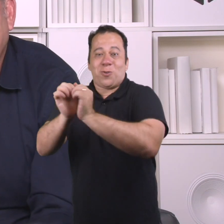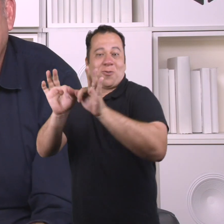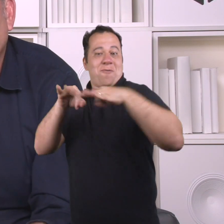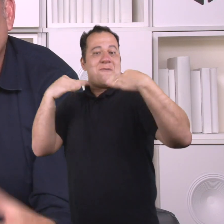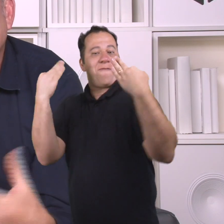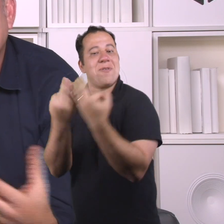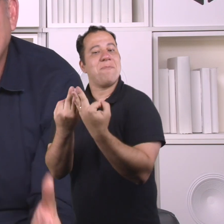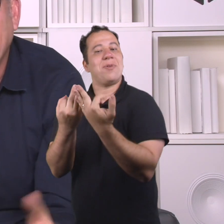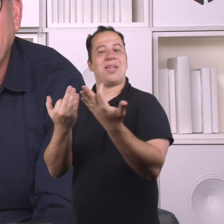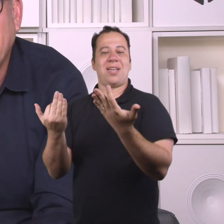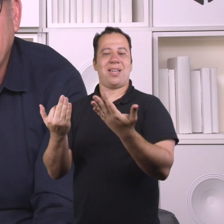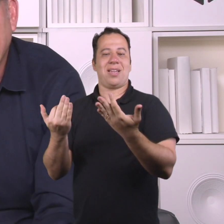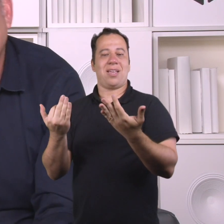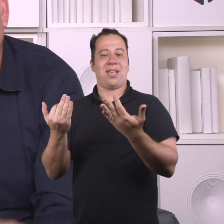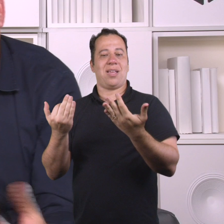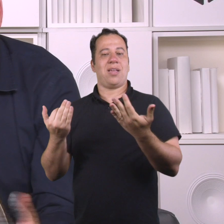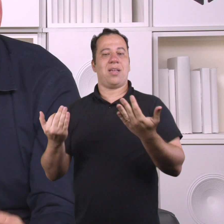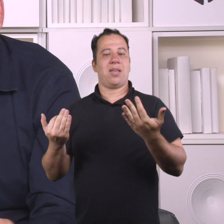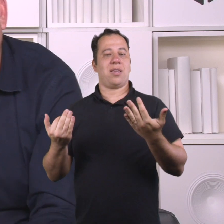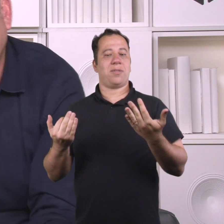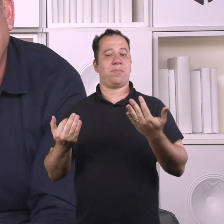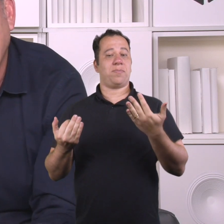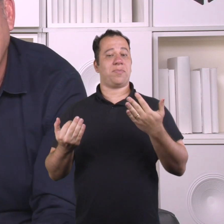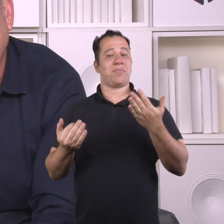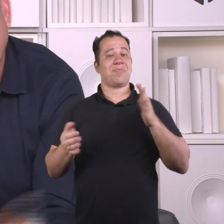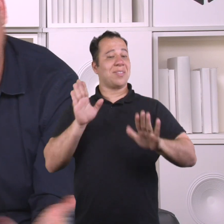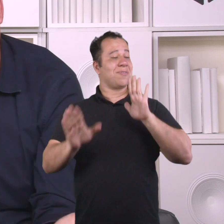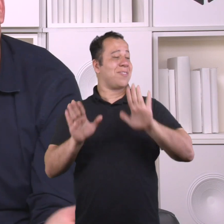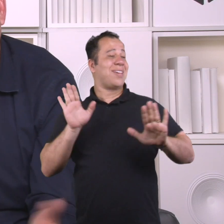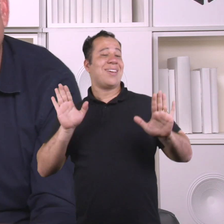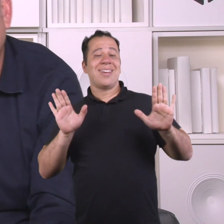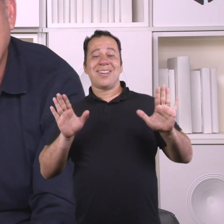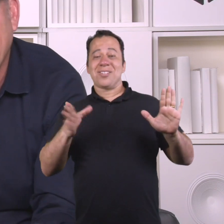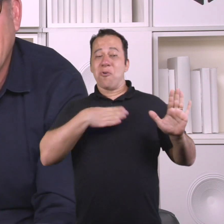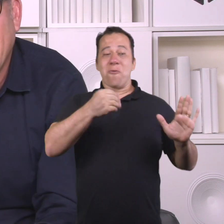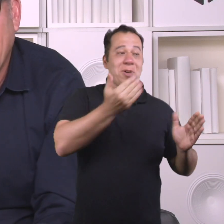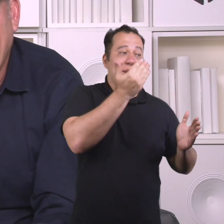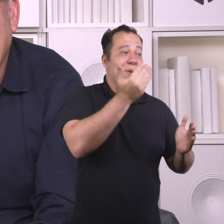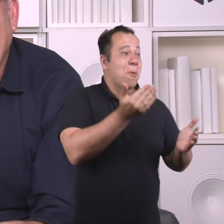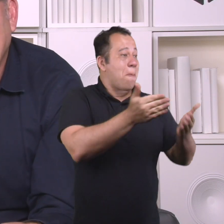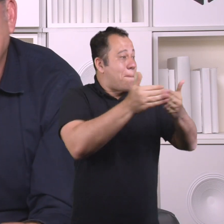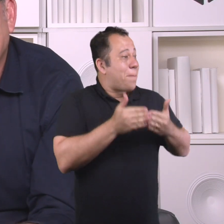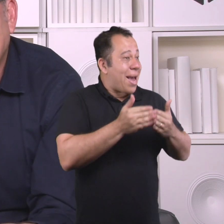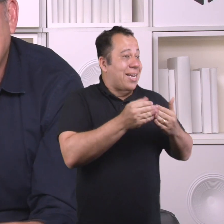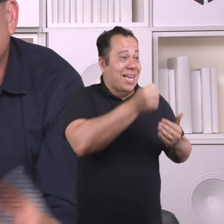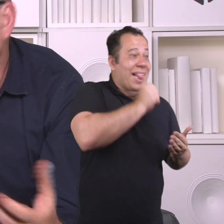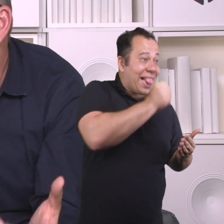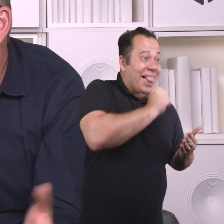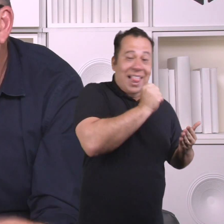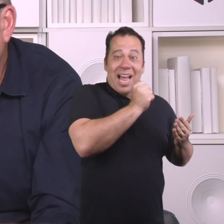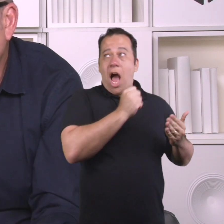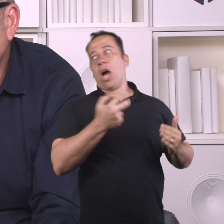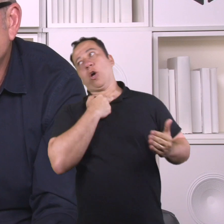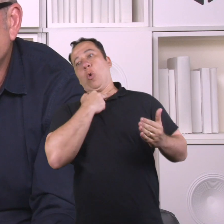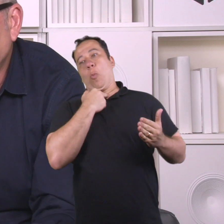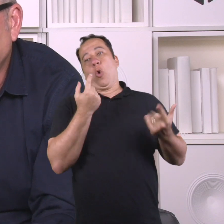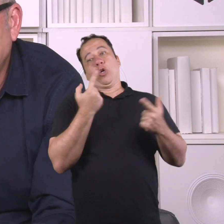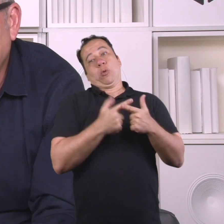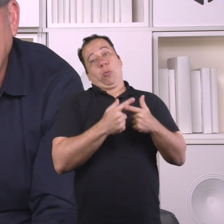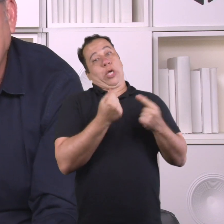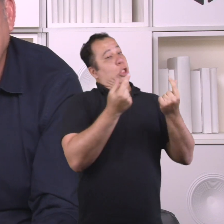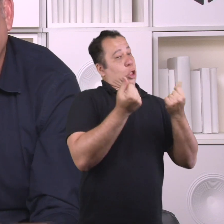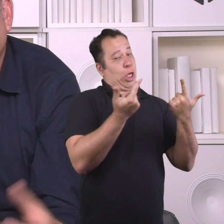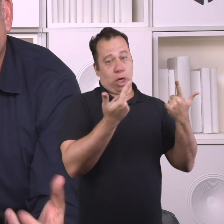Você fica economizando o dinheiro do sorvete do seu filho. Faça-me um favor. A alegria da vida em família